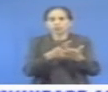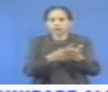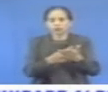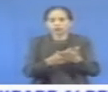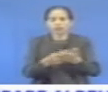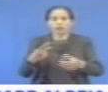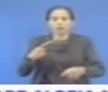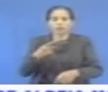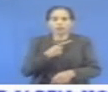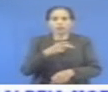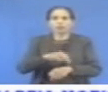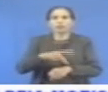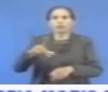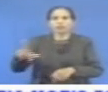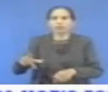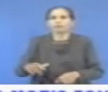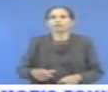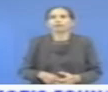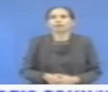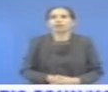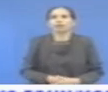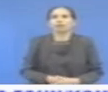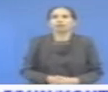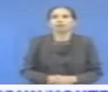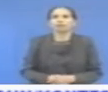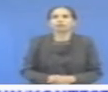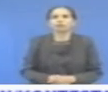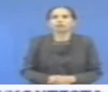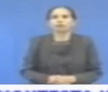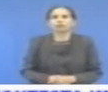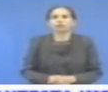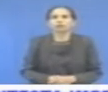Parlamento Nacional. Juvenal da Silva, João da Costa, ba RTTL.